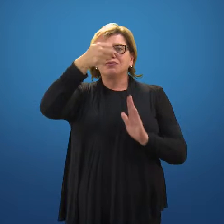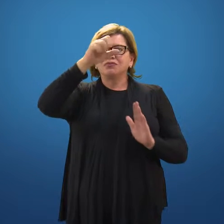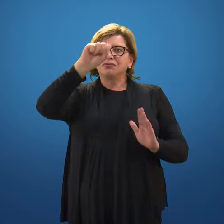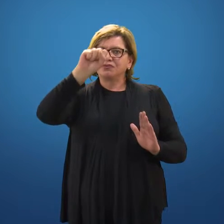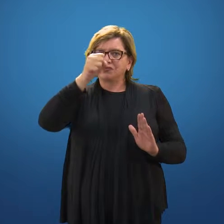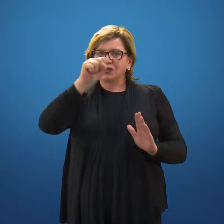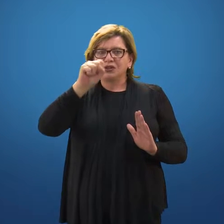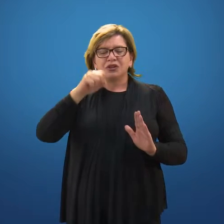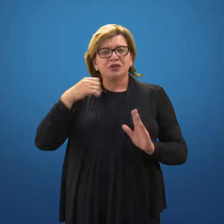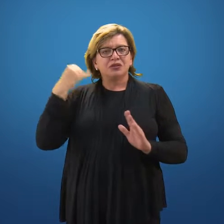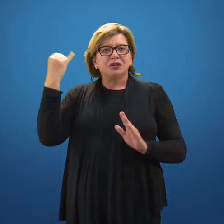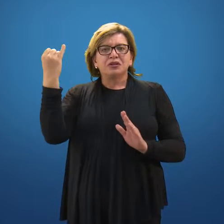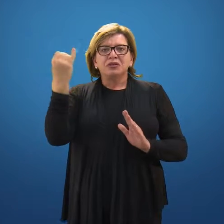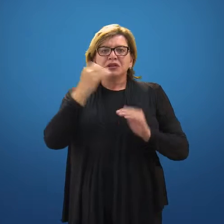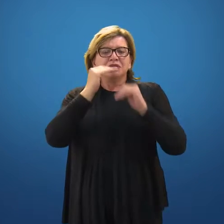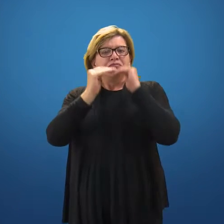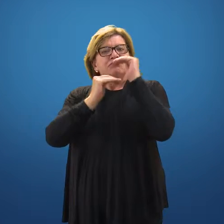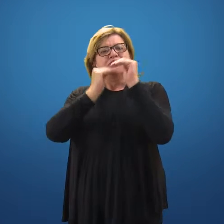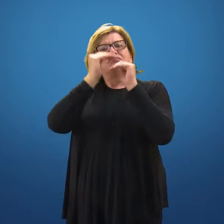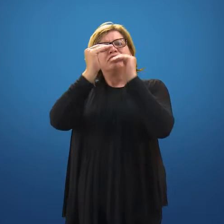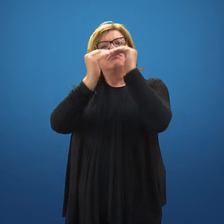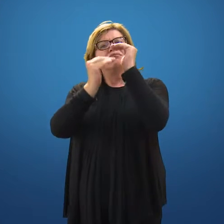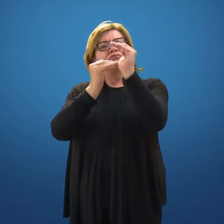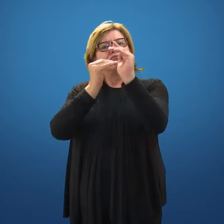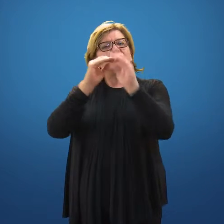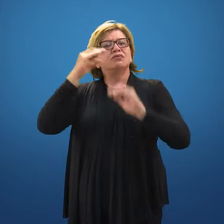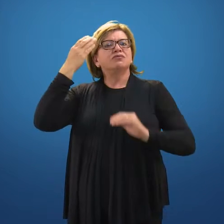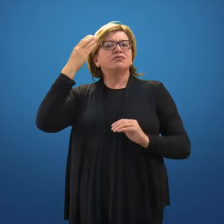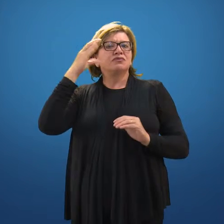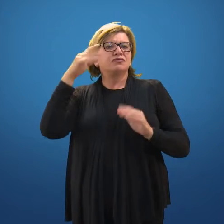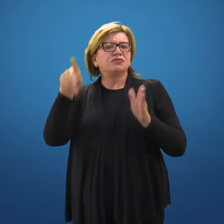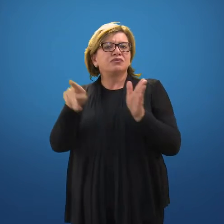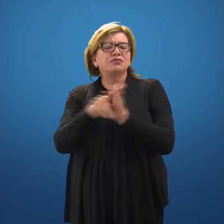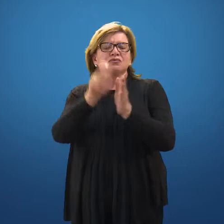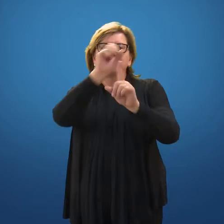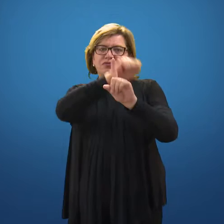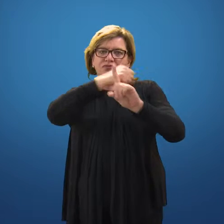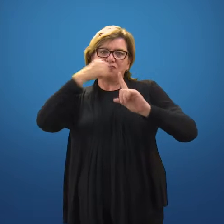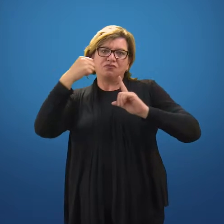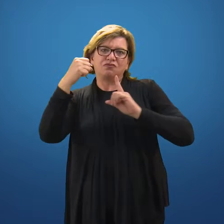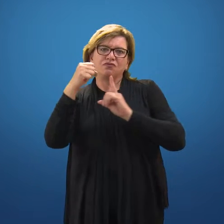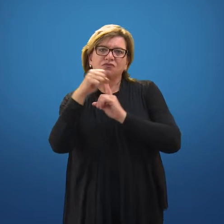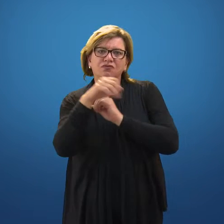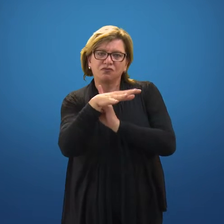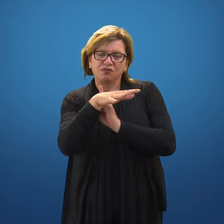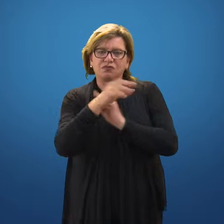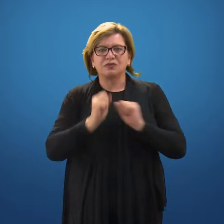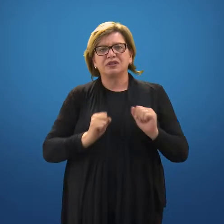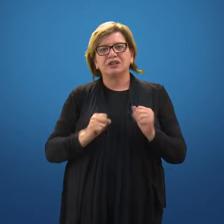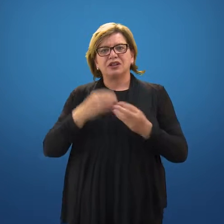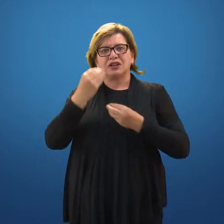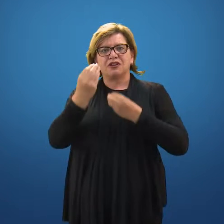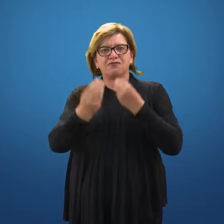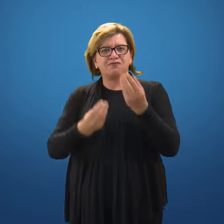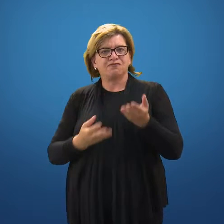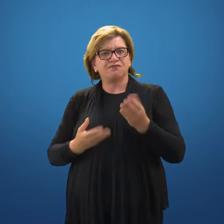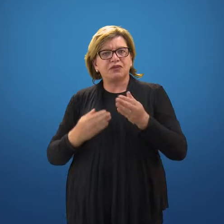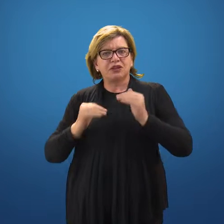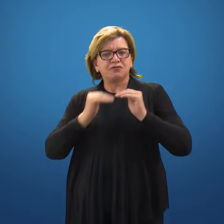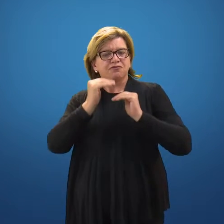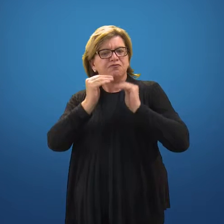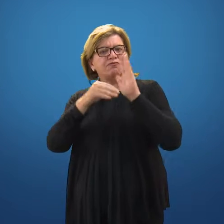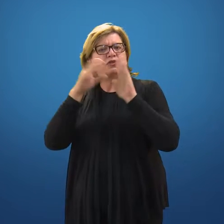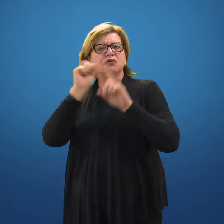que foram fundamentais para o desenvolvimento de uma ciência da sociedade. A consolidação da sociedade